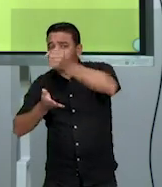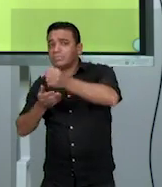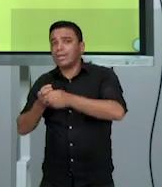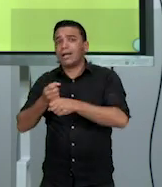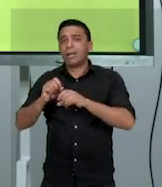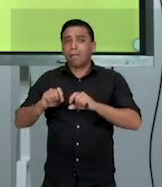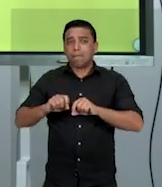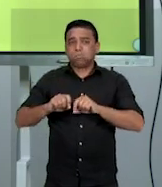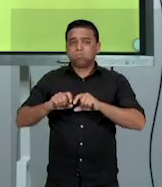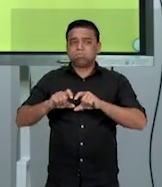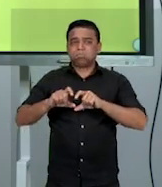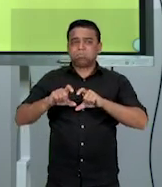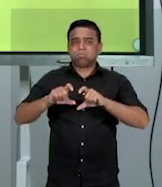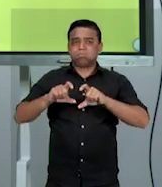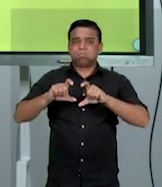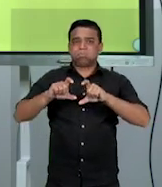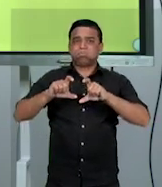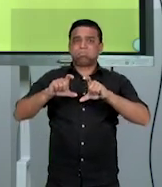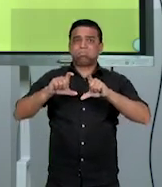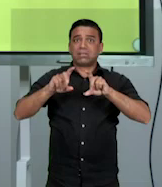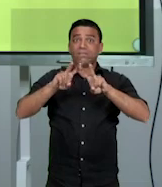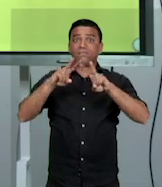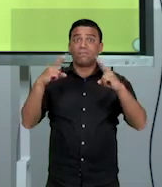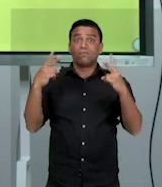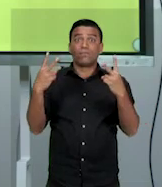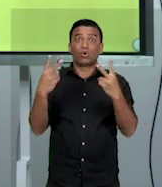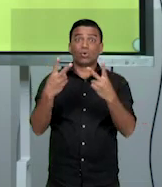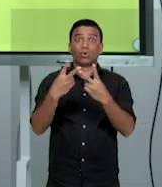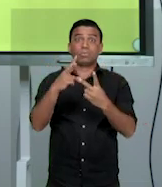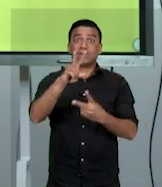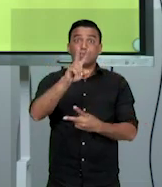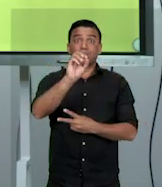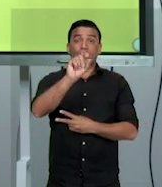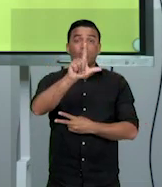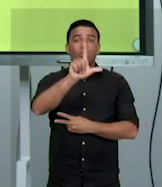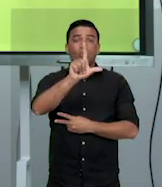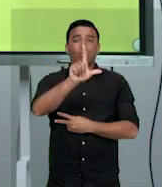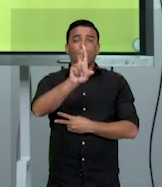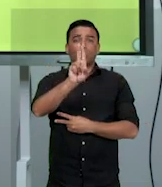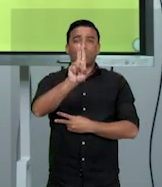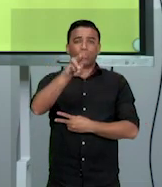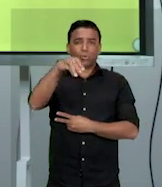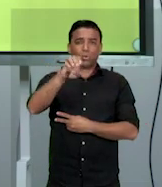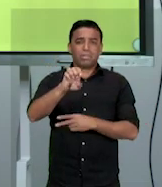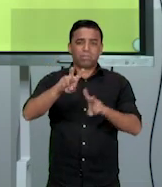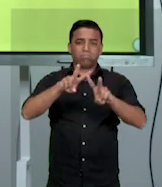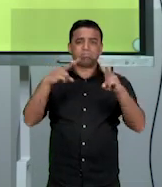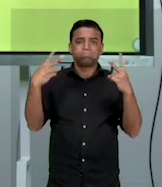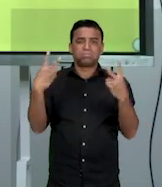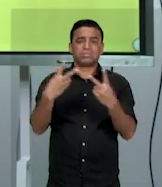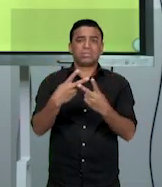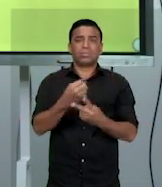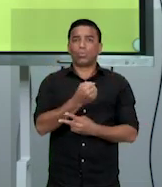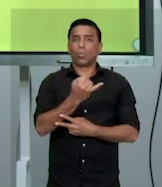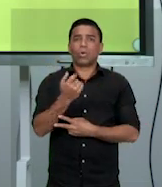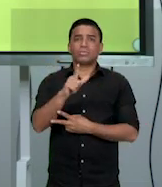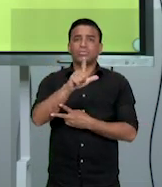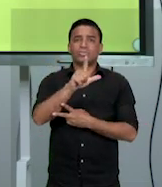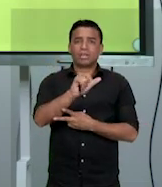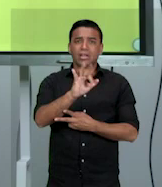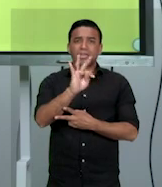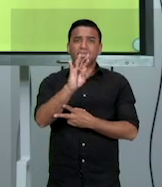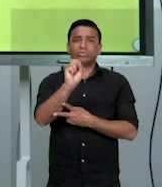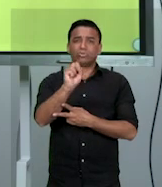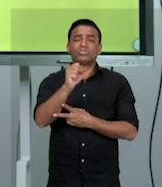1/15 do volume original. Quantos litros de água são necessários para uma